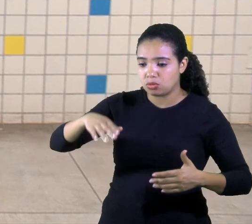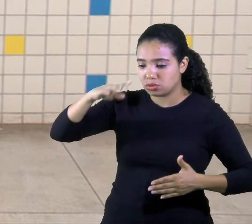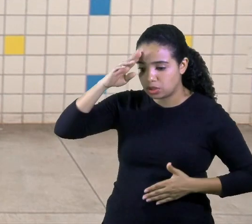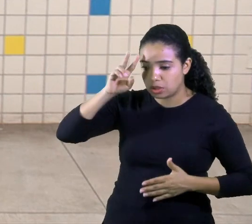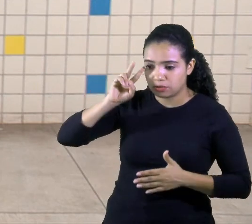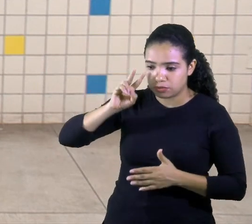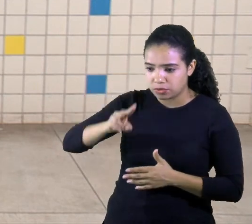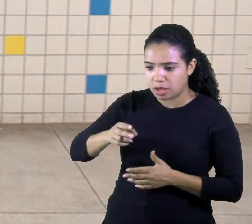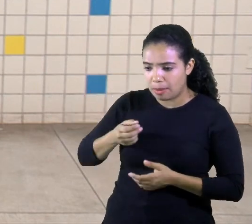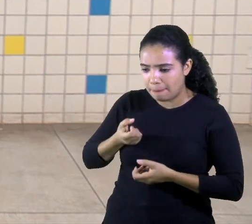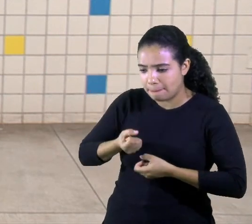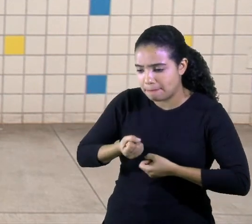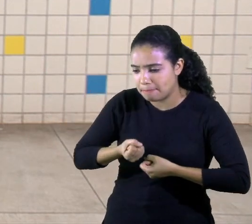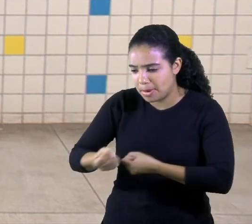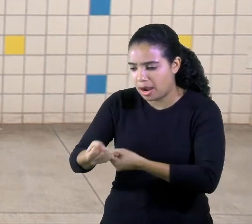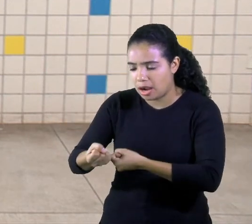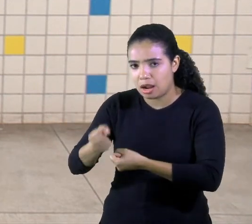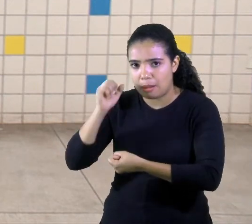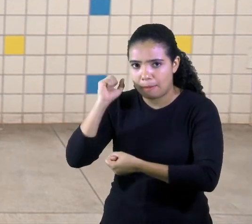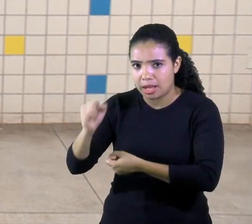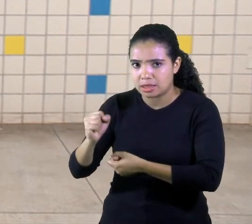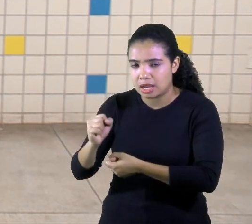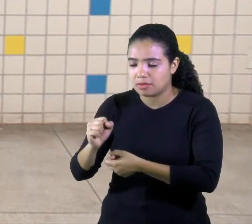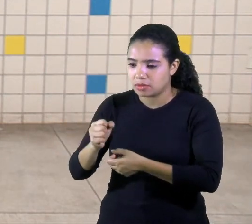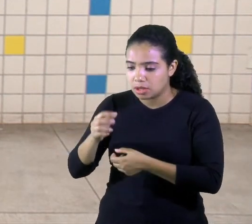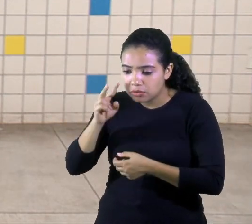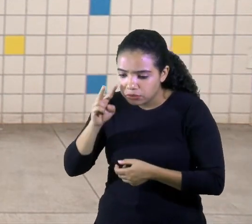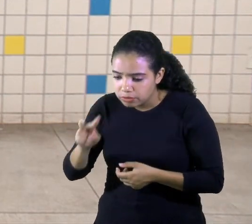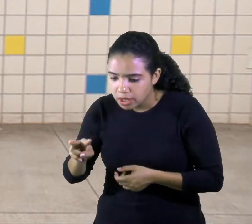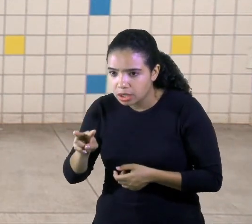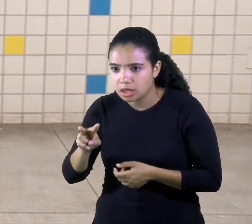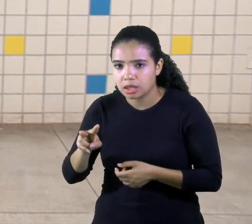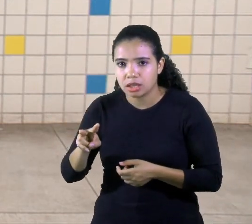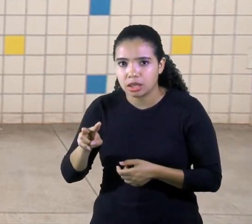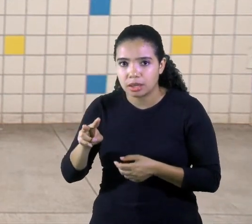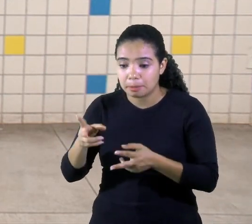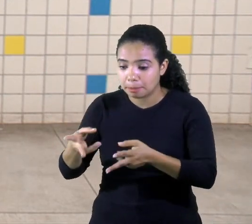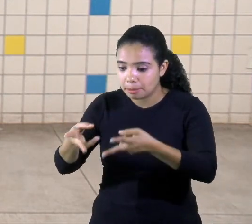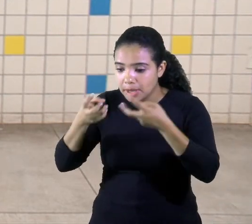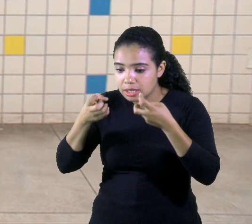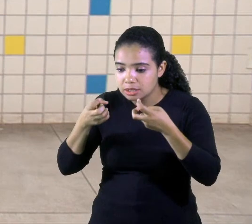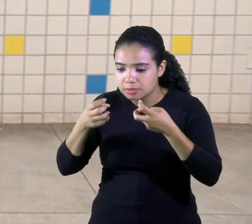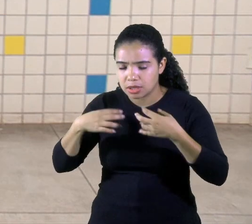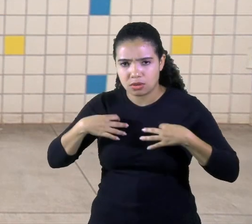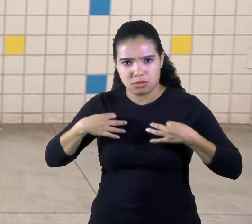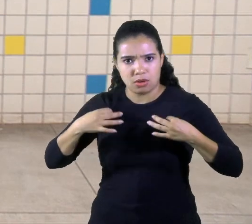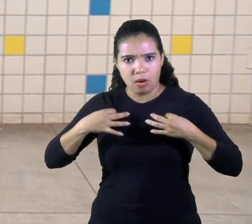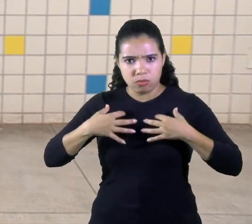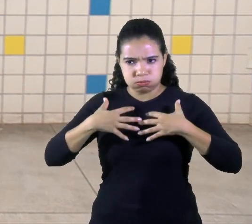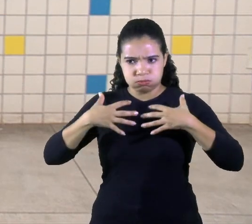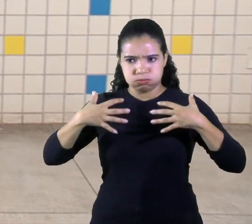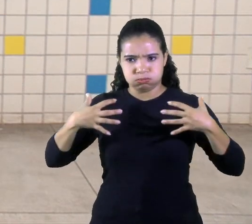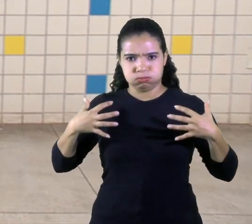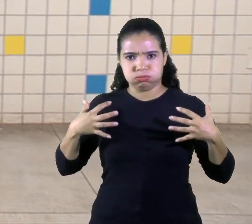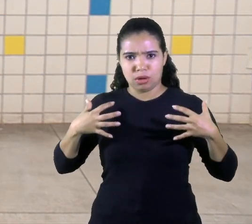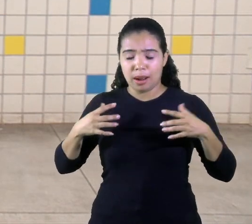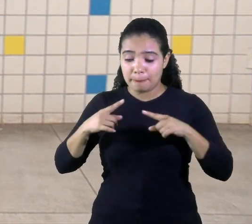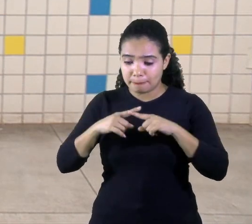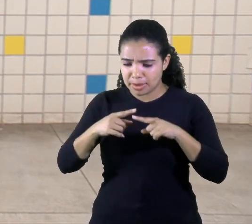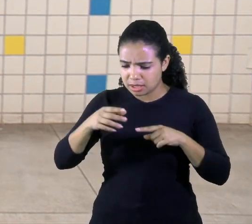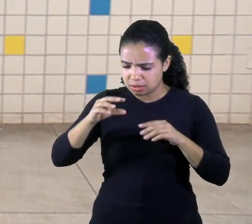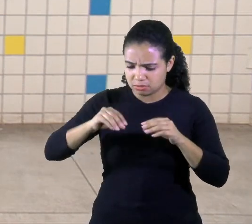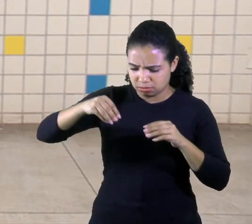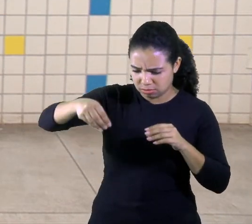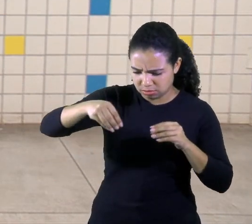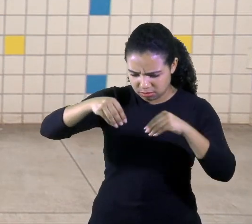quando abatia um soldado paraguaio e chegava perto para ver, ele via que a roupa era maior e que aquela